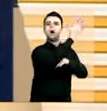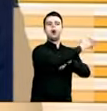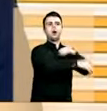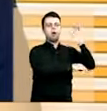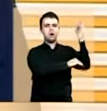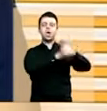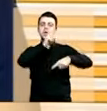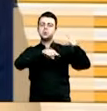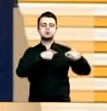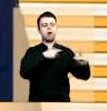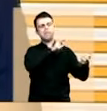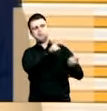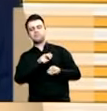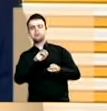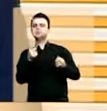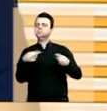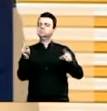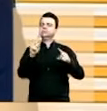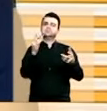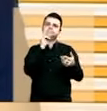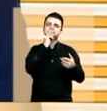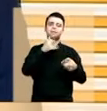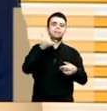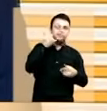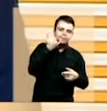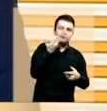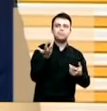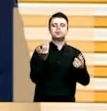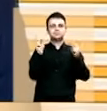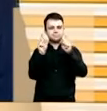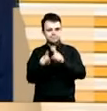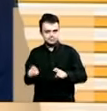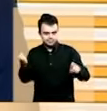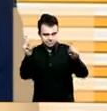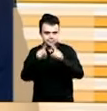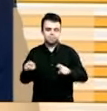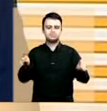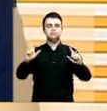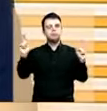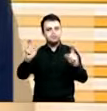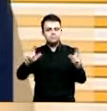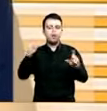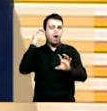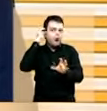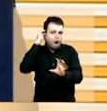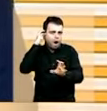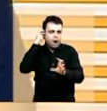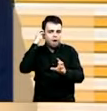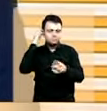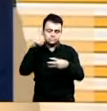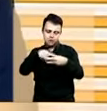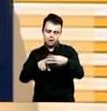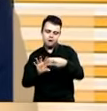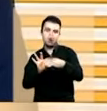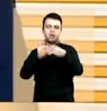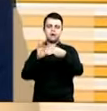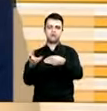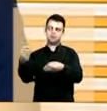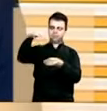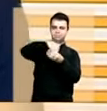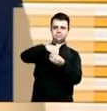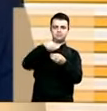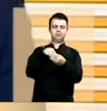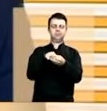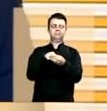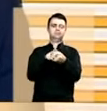né? Hoje eu tenho telefone, câmera, computador, televisão, rádio num único aparelho. Sim.